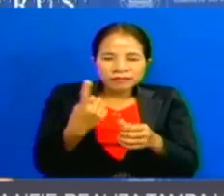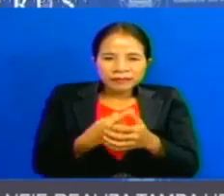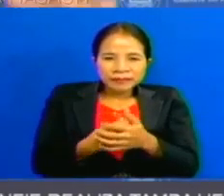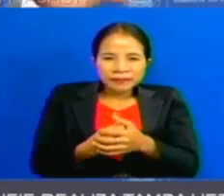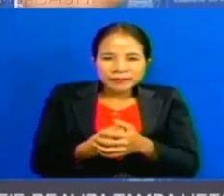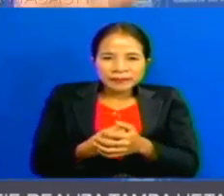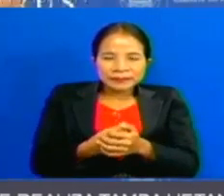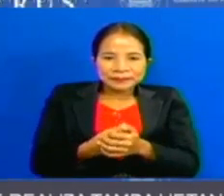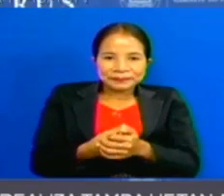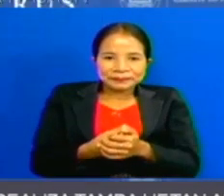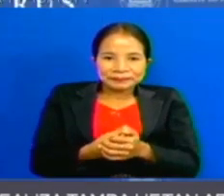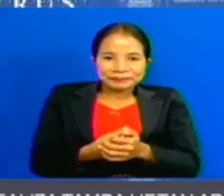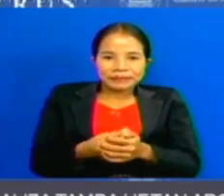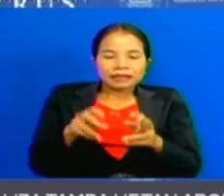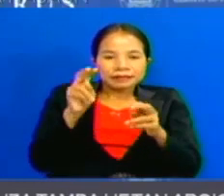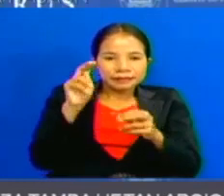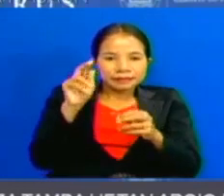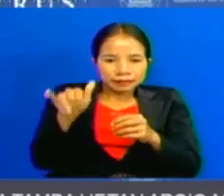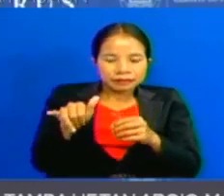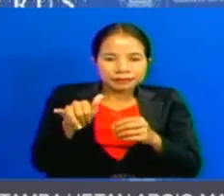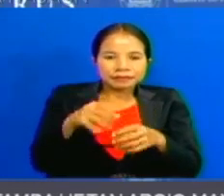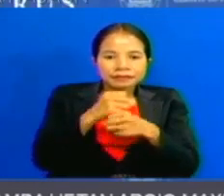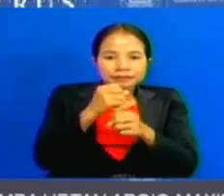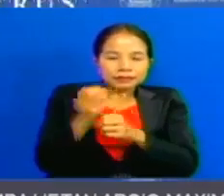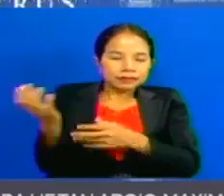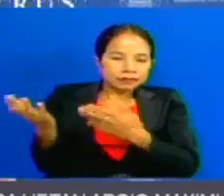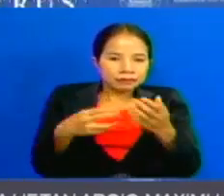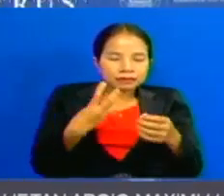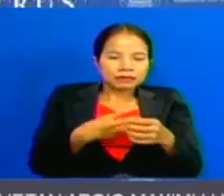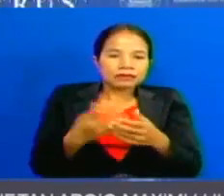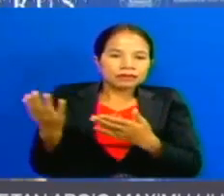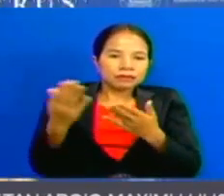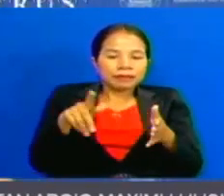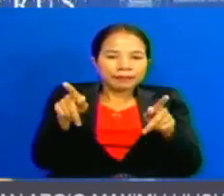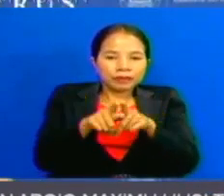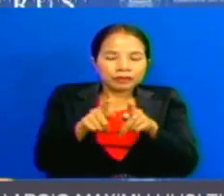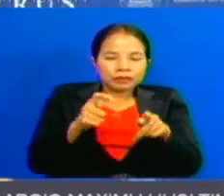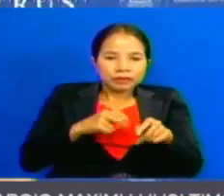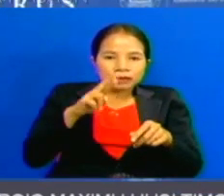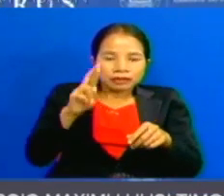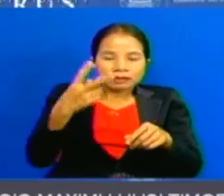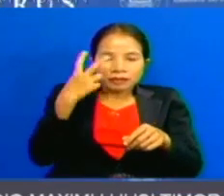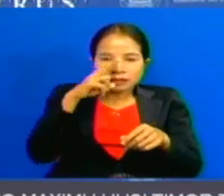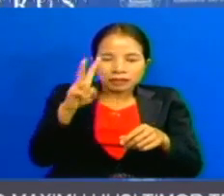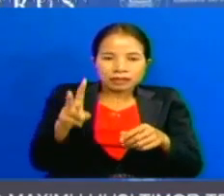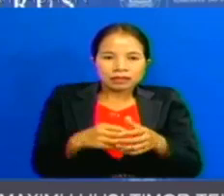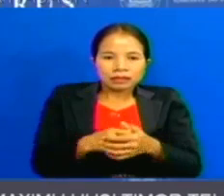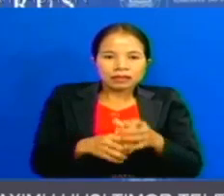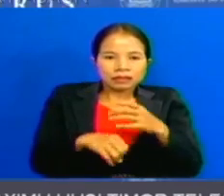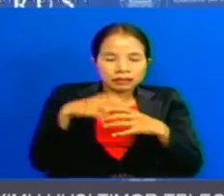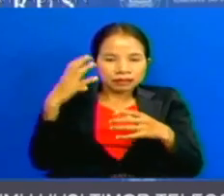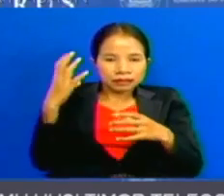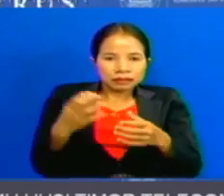e se tem que fazer o tratamento ser sedada, mas aí tinha, se logo vai portutiva, depois o tratamento ser, assai químico ser no bem